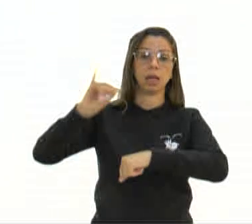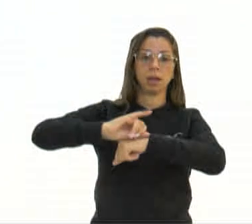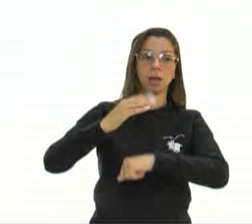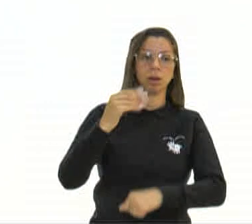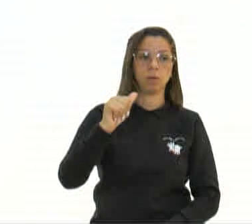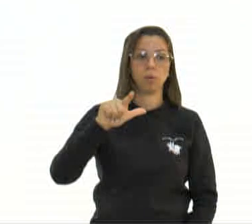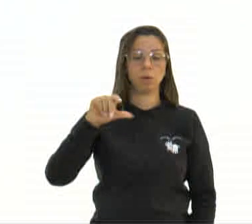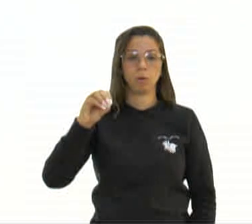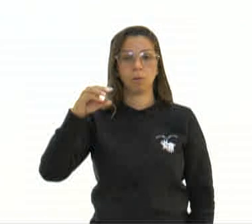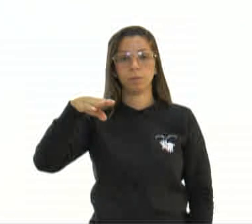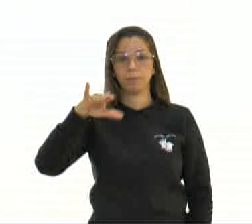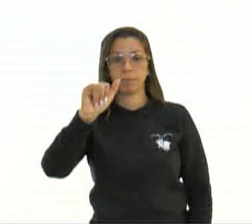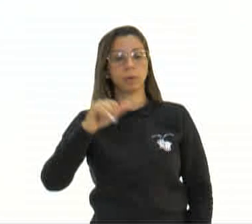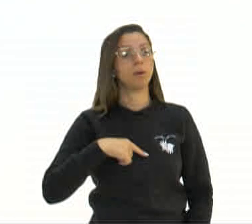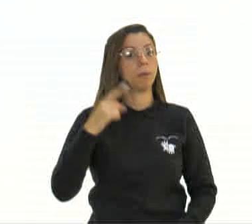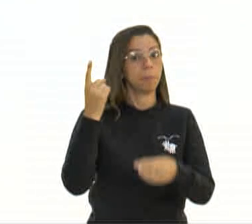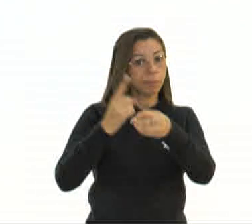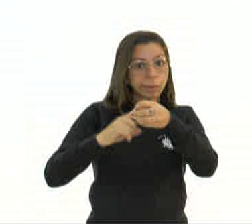cidade também bem desenvolvida.